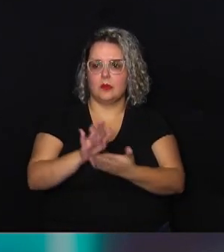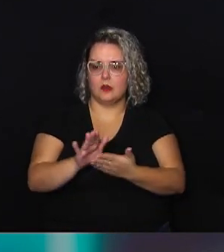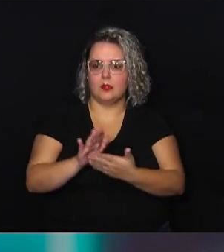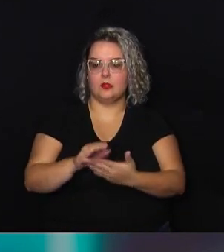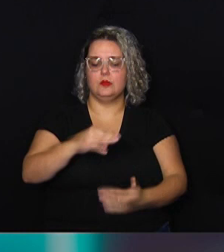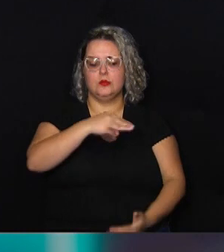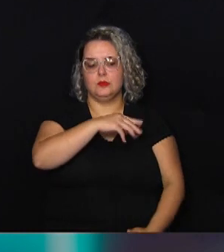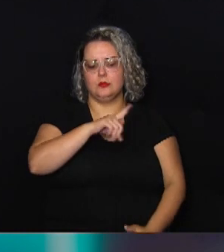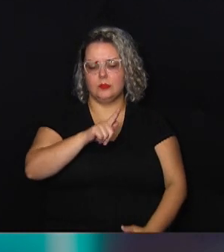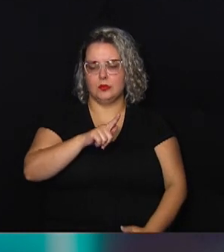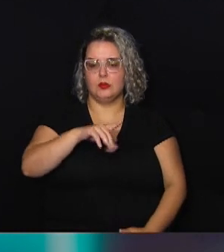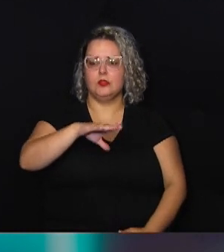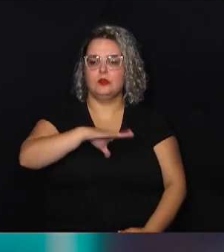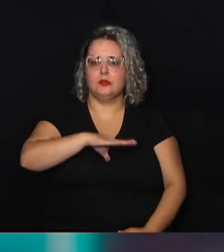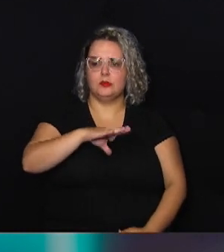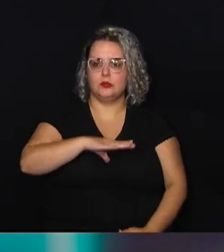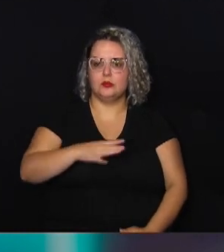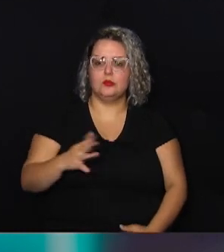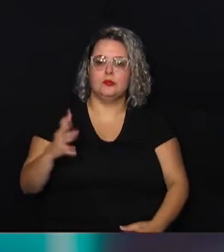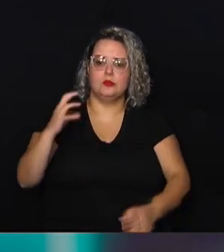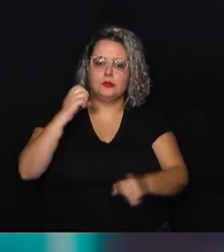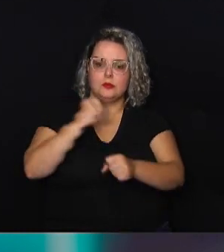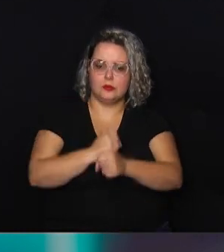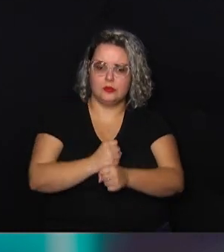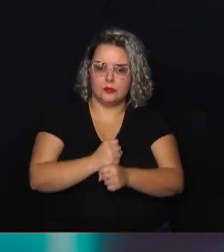no municipal, que está incluído